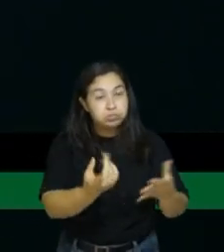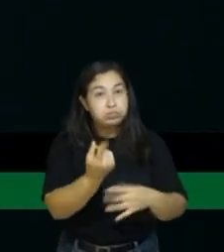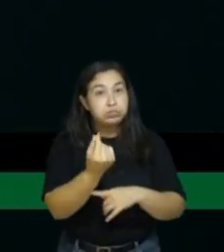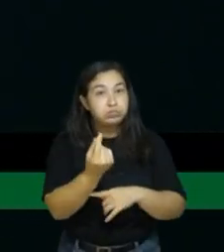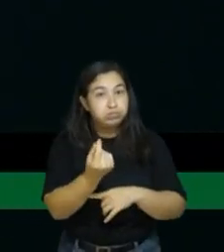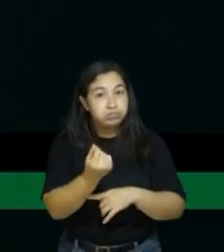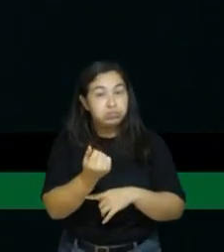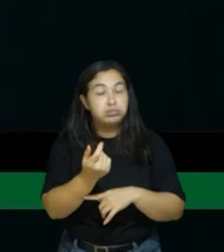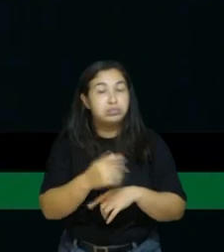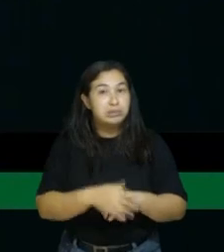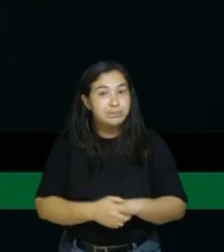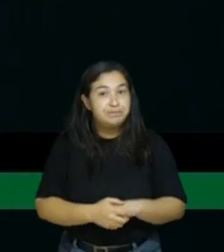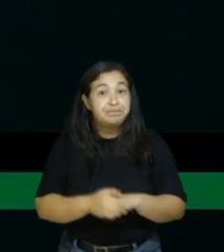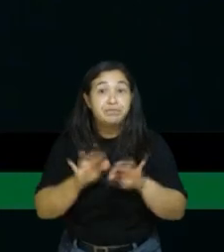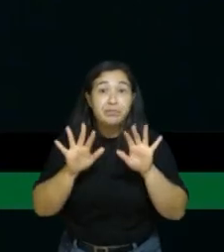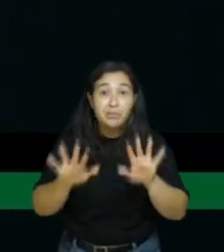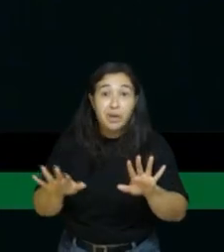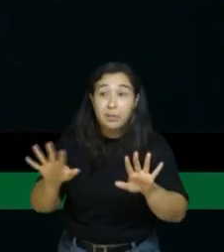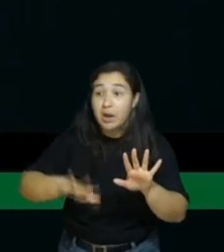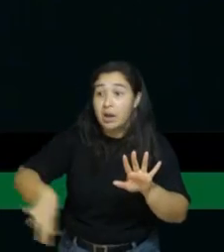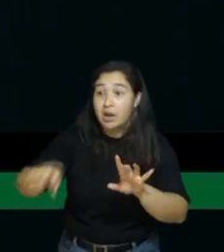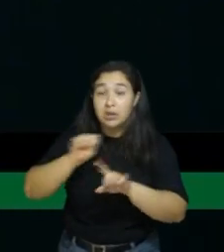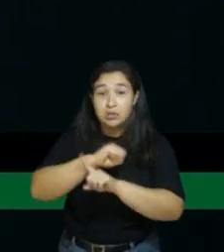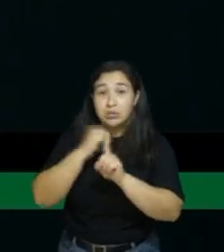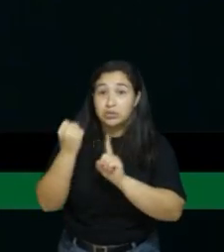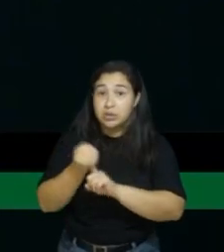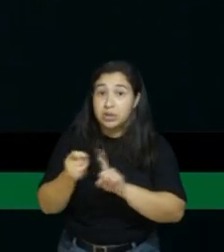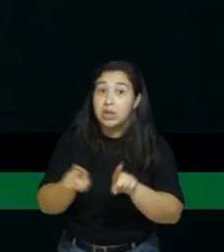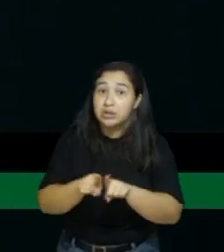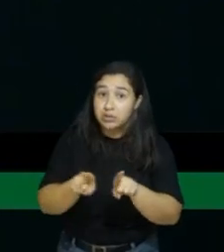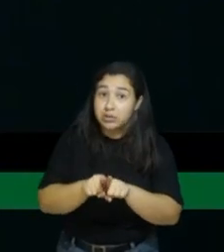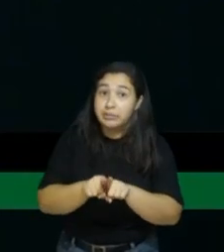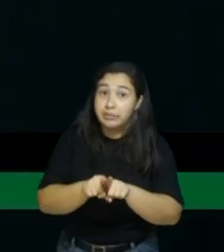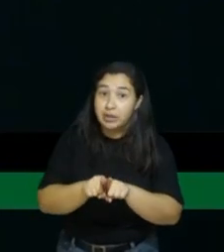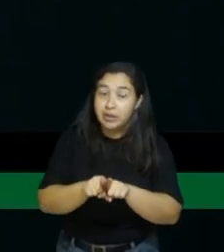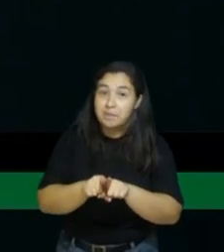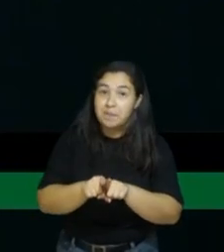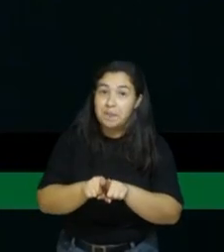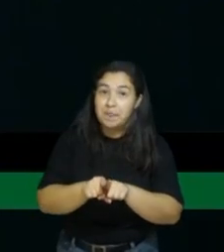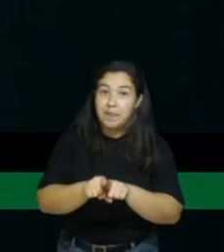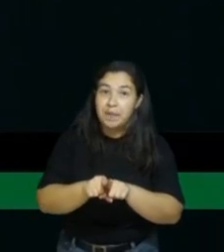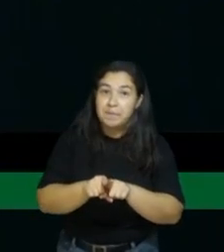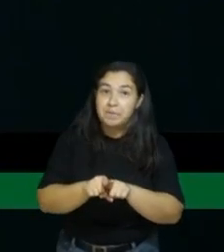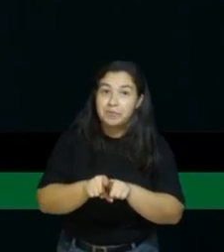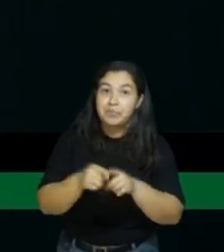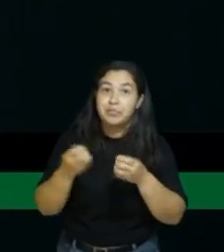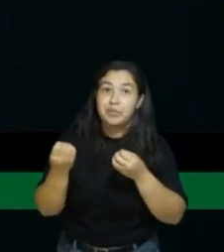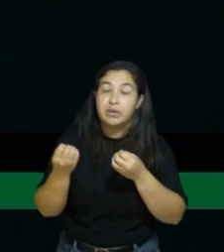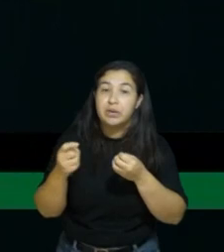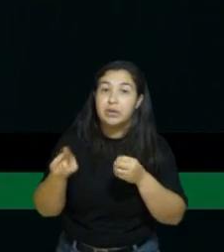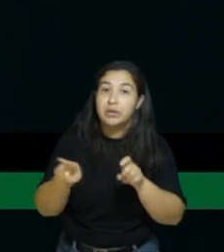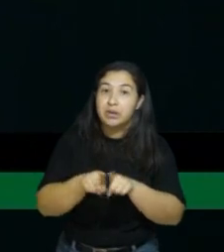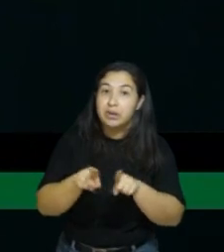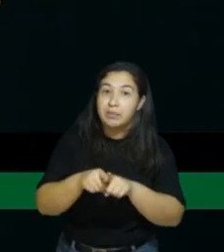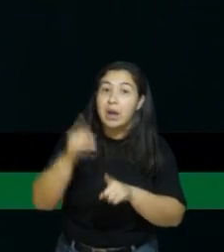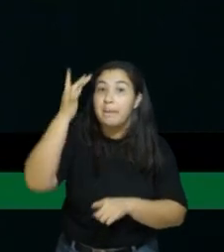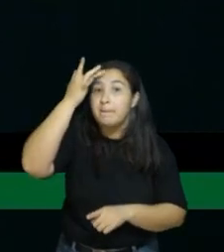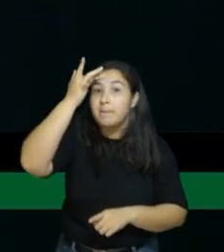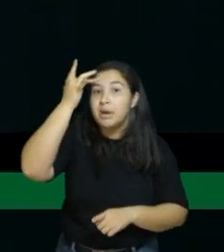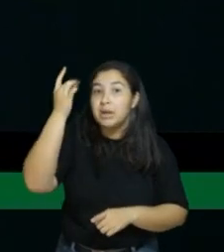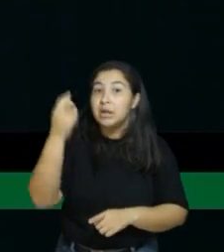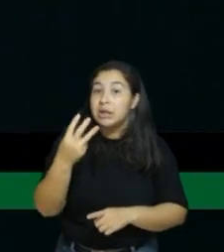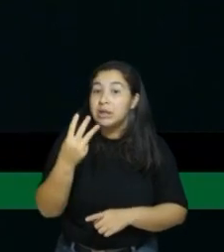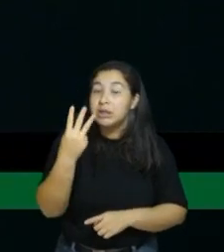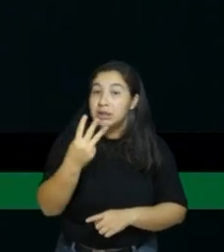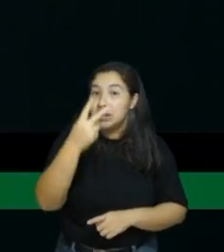mobilização mas a sociedade também tá mobilizada amanhã nosso mandato destinará três pessoas e com um carro para